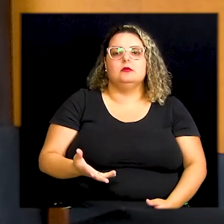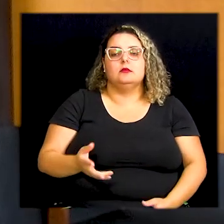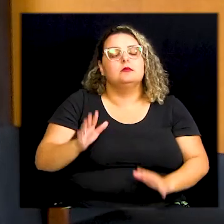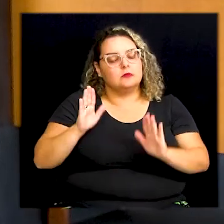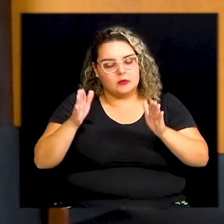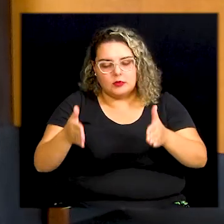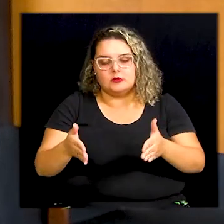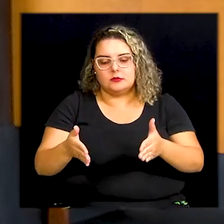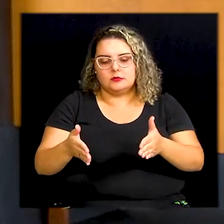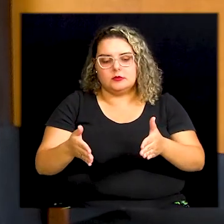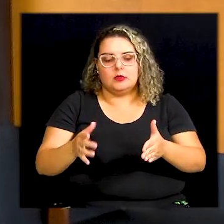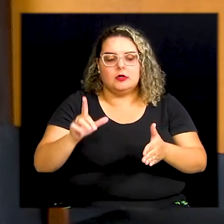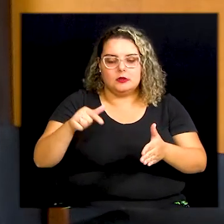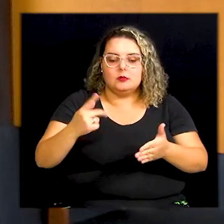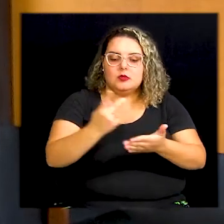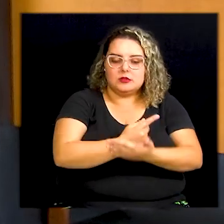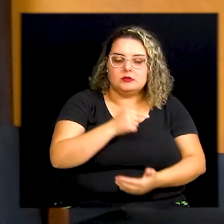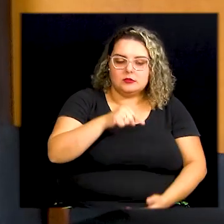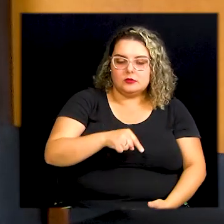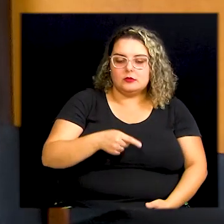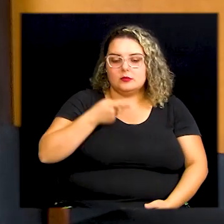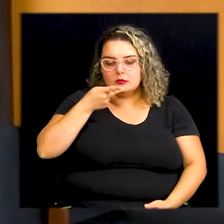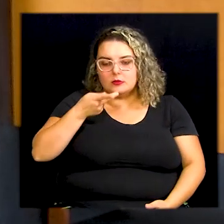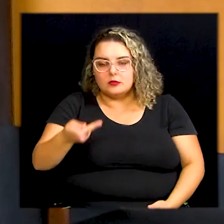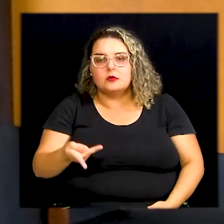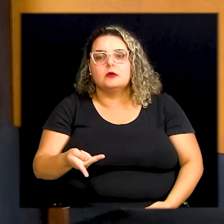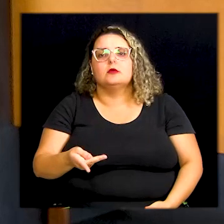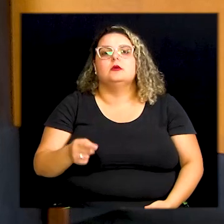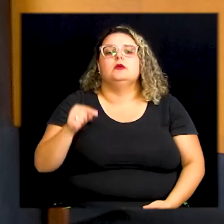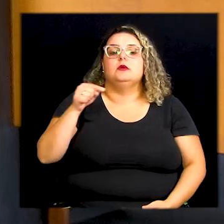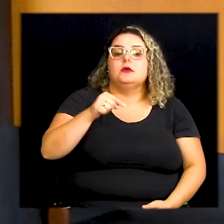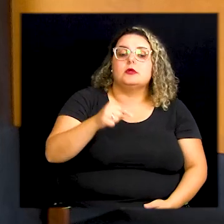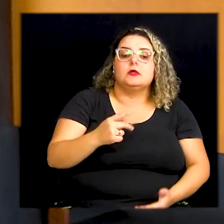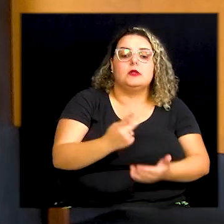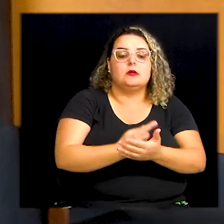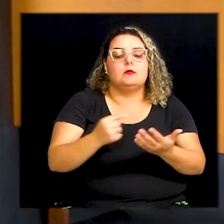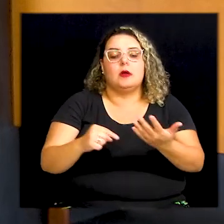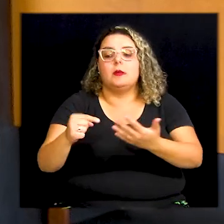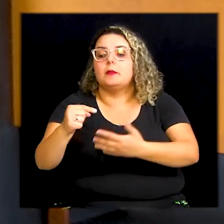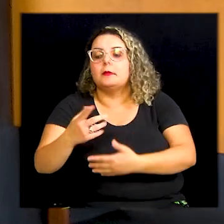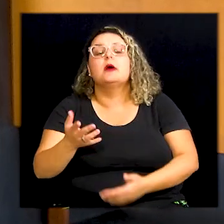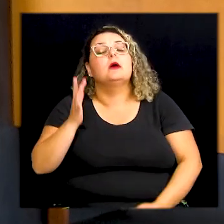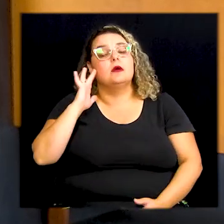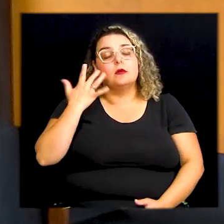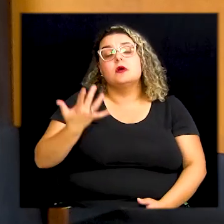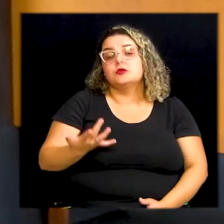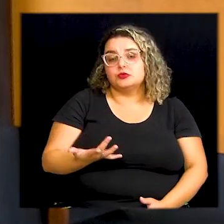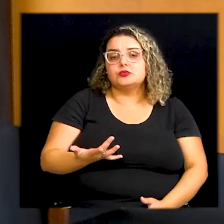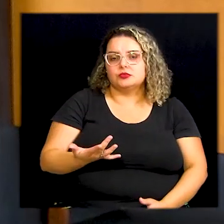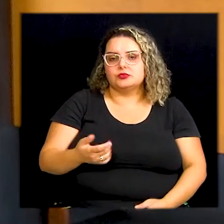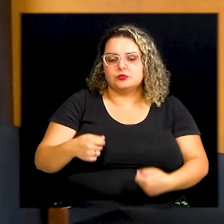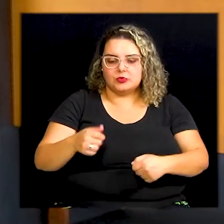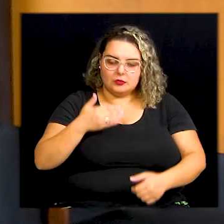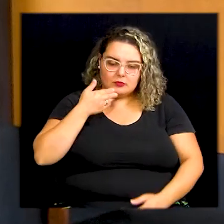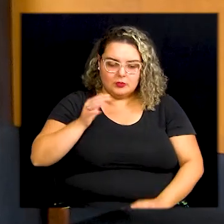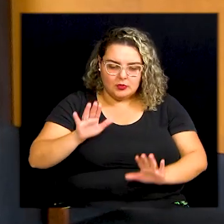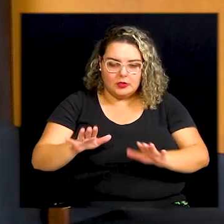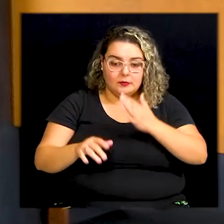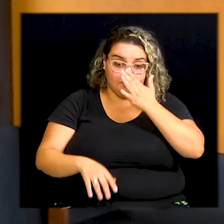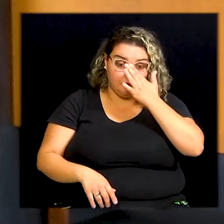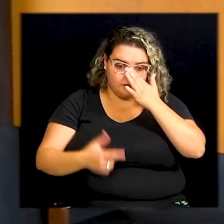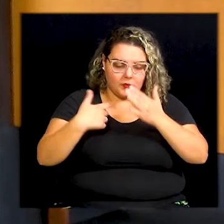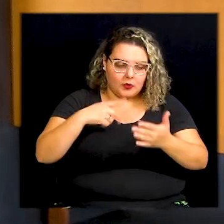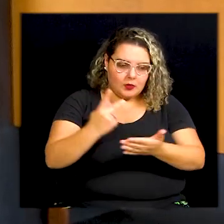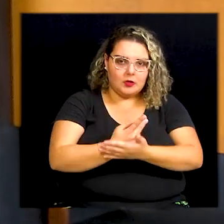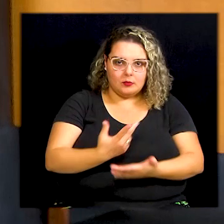apeguei naquilo e falei, não, depois daquele erro, né, que você comentou, daquele erro que eu errei ali, eu acho que falei, não,